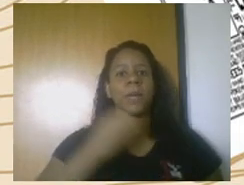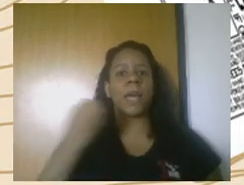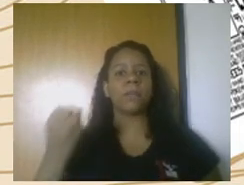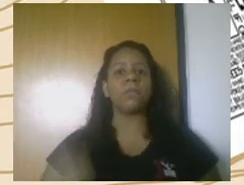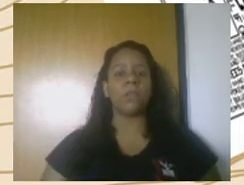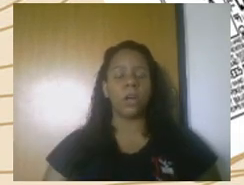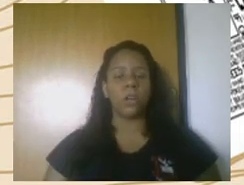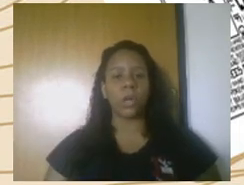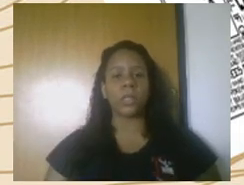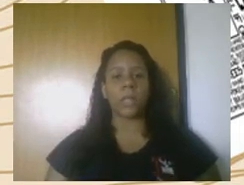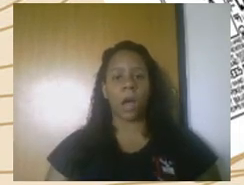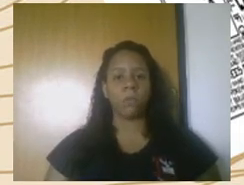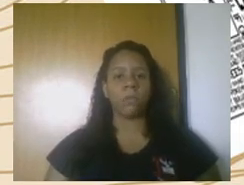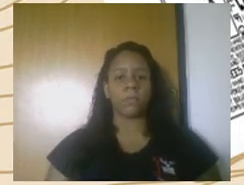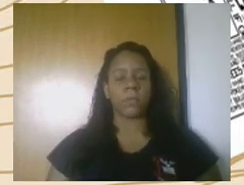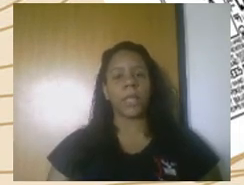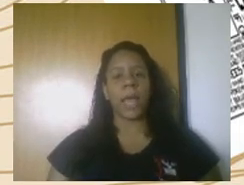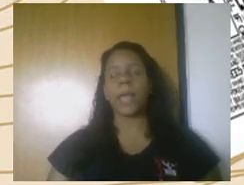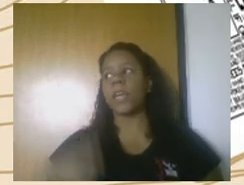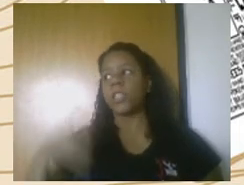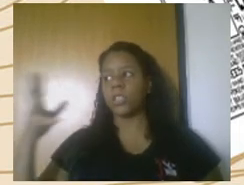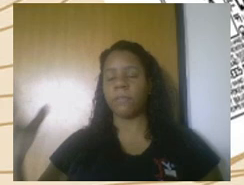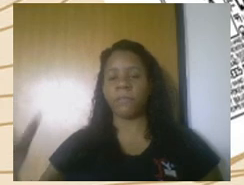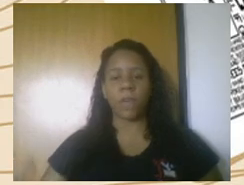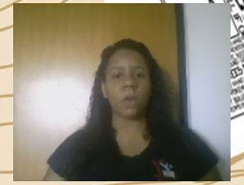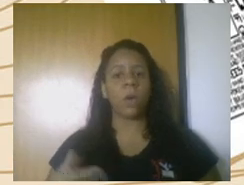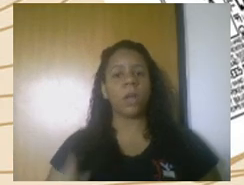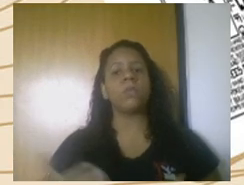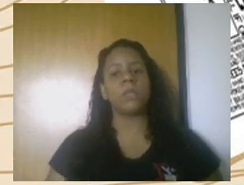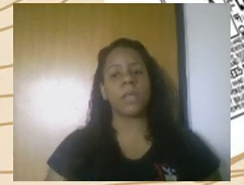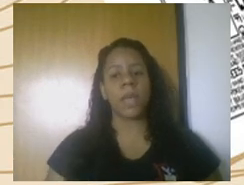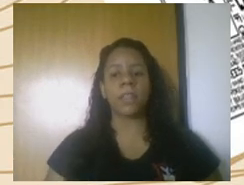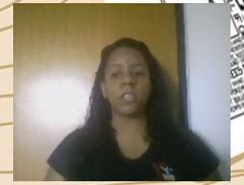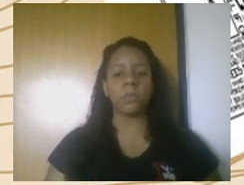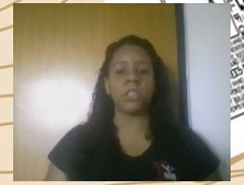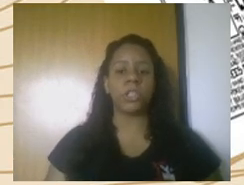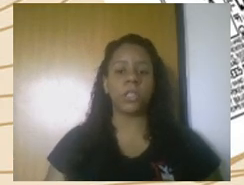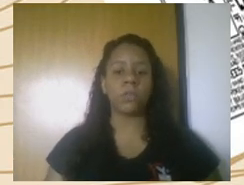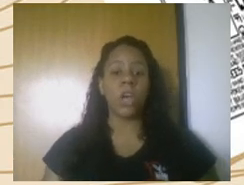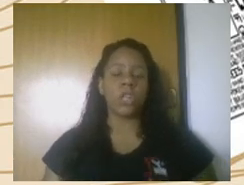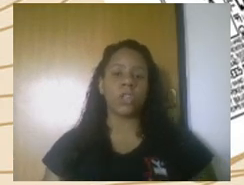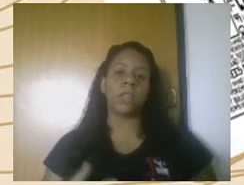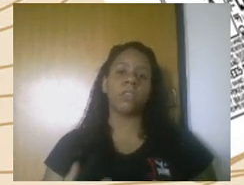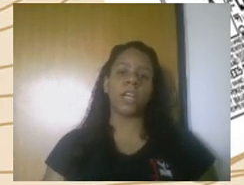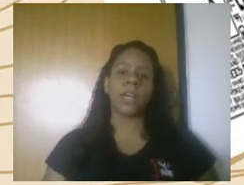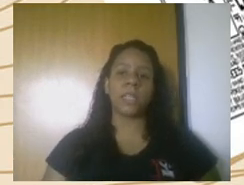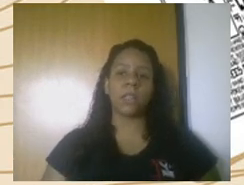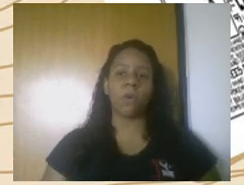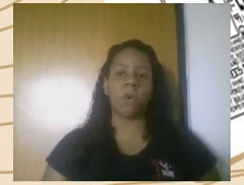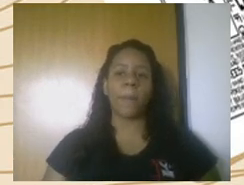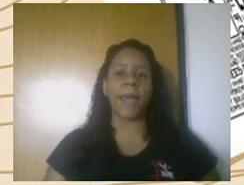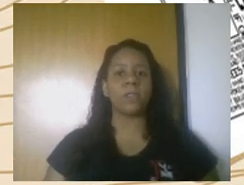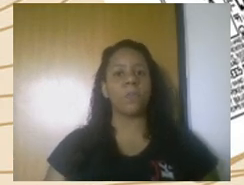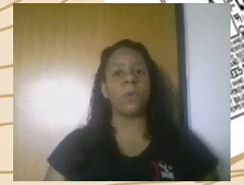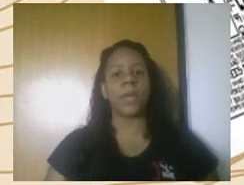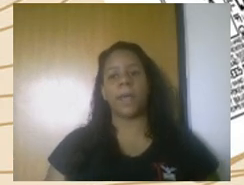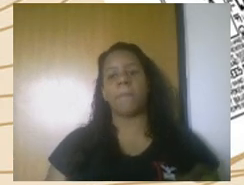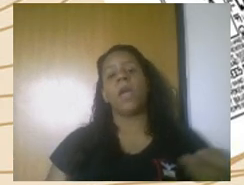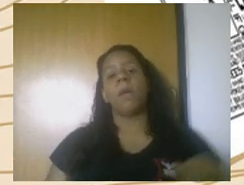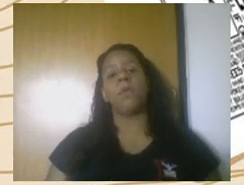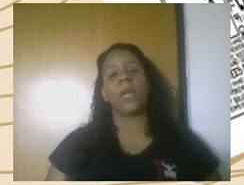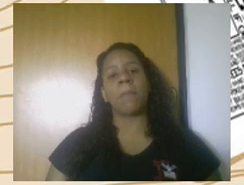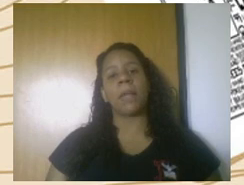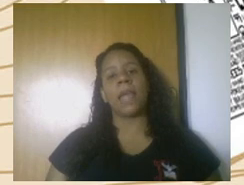aquele apanhado total, né, que a gente vê quando se é transmitido. Só que não chega a ser tão complexo, por